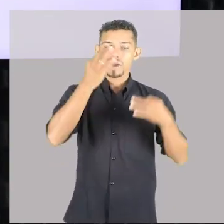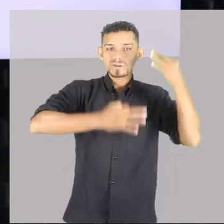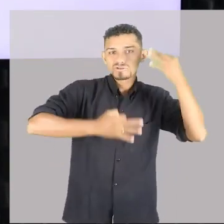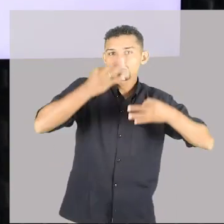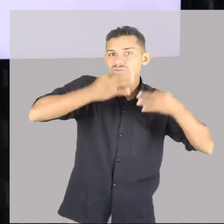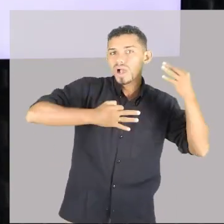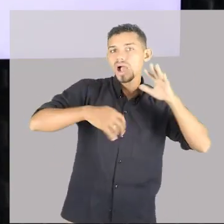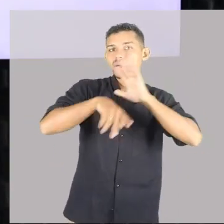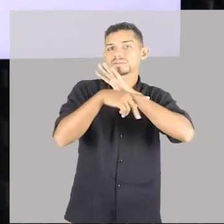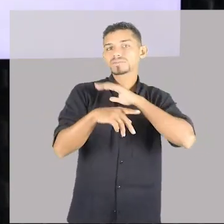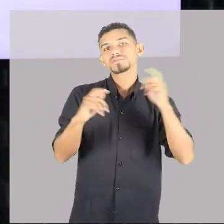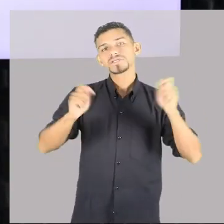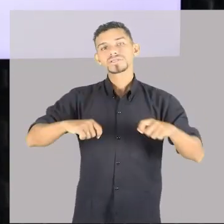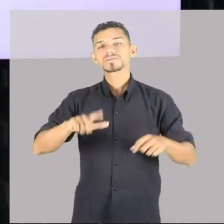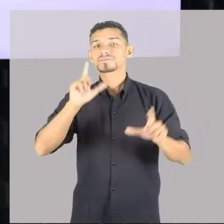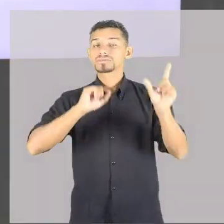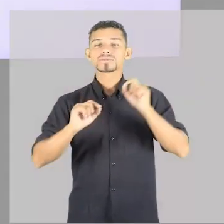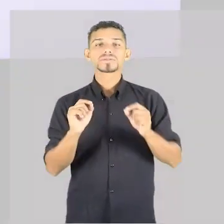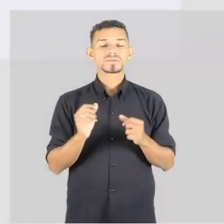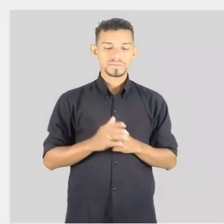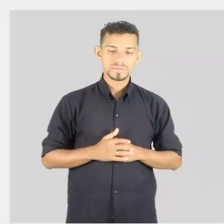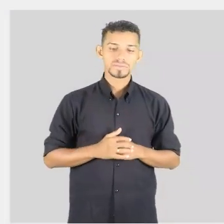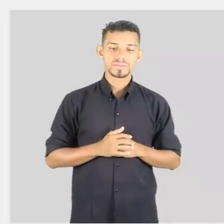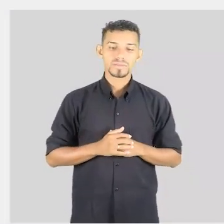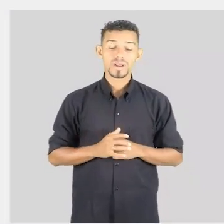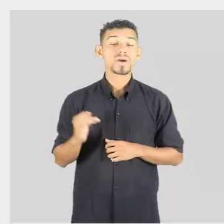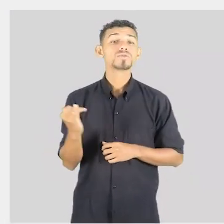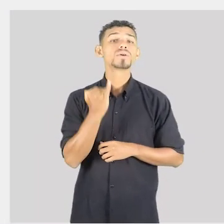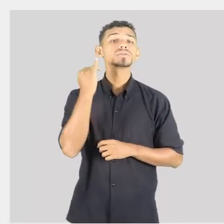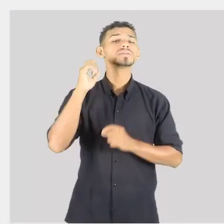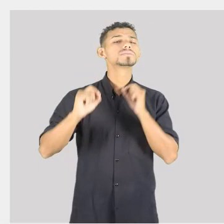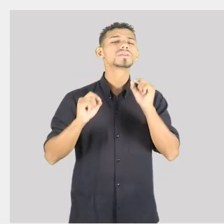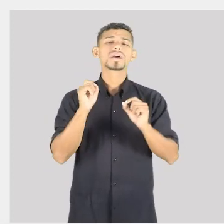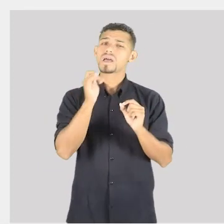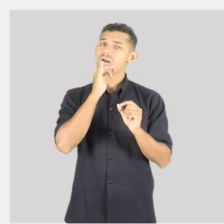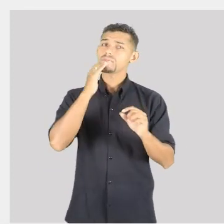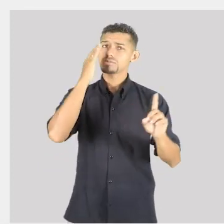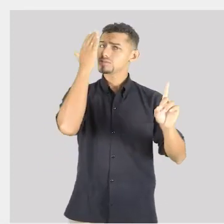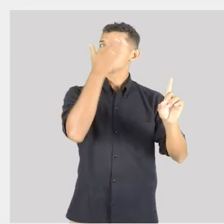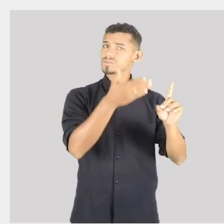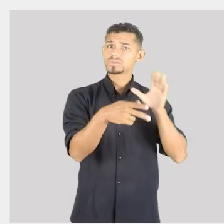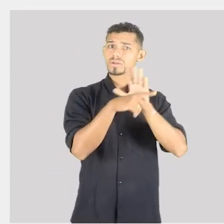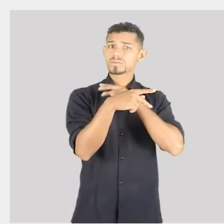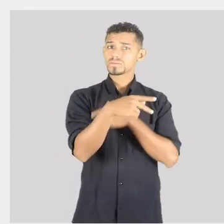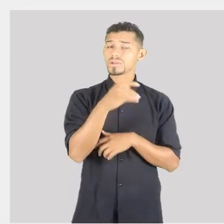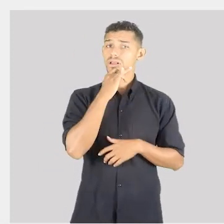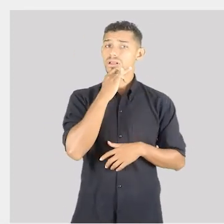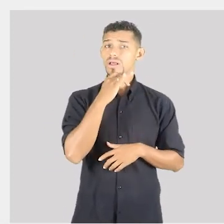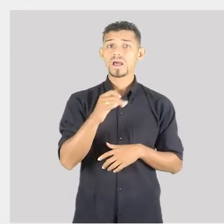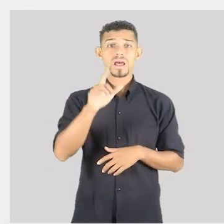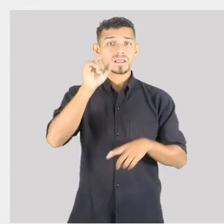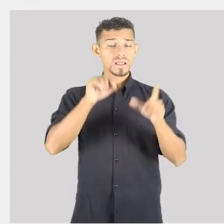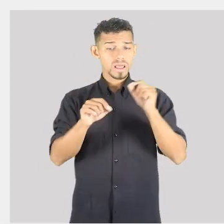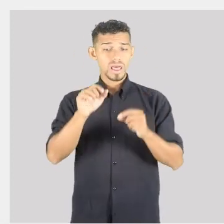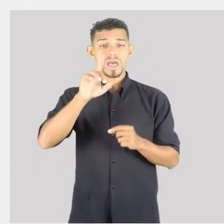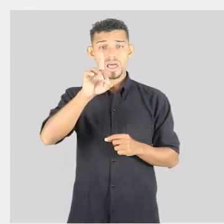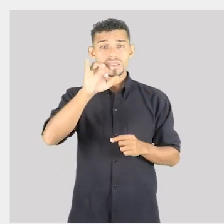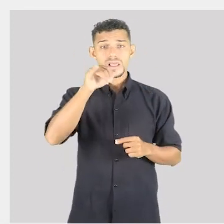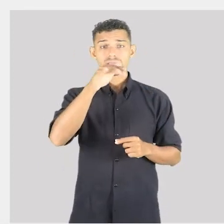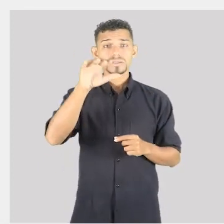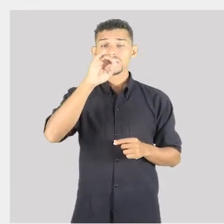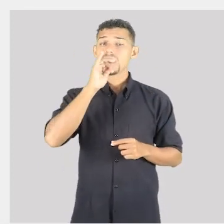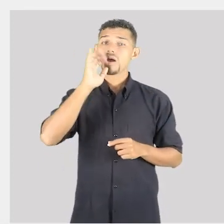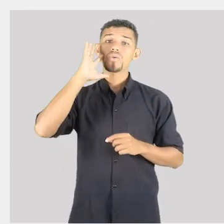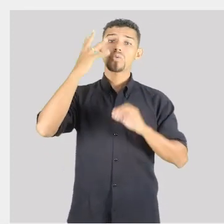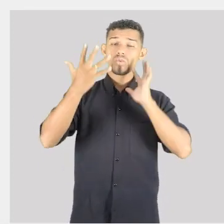julgar o recurso, para decidir o recurso. O importante aqui é que o recurso seja dirigido à autoridade que proferiu a decisão, a qual,